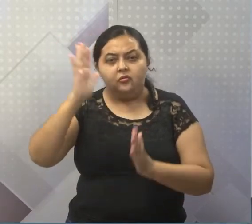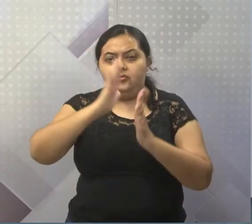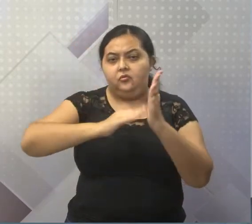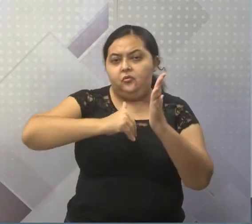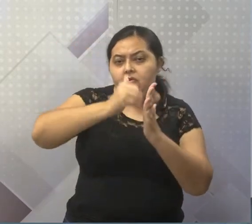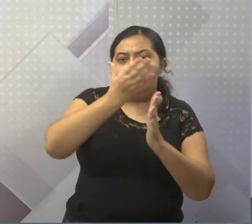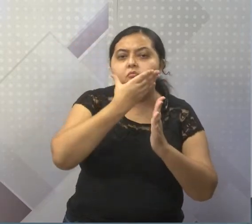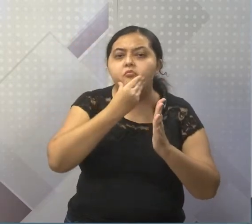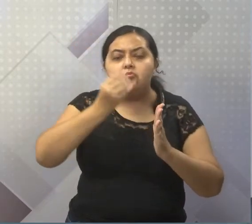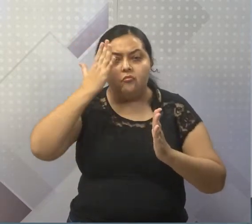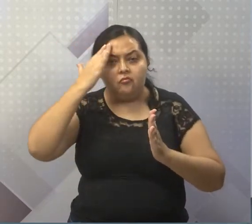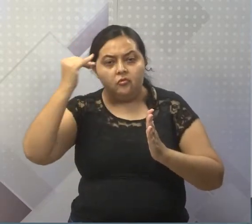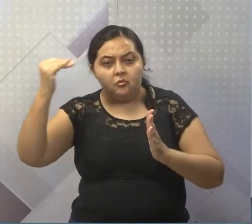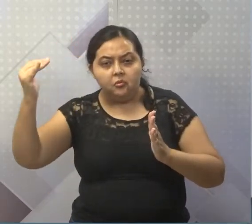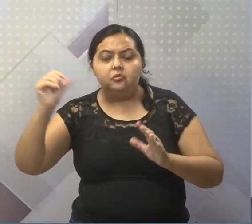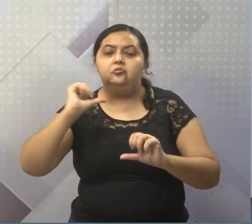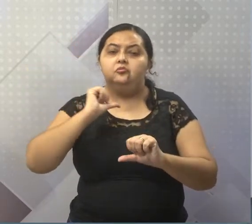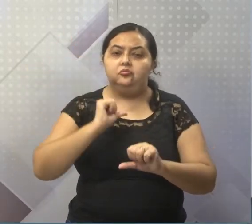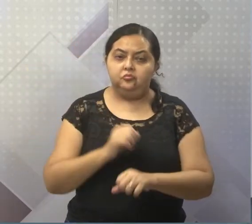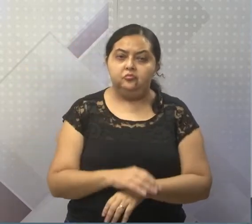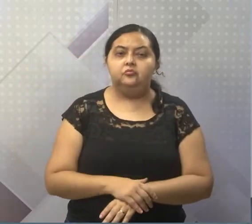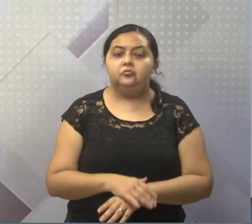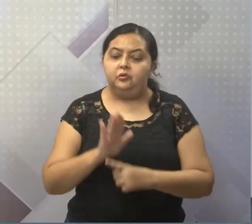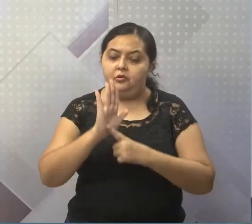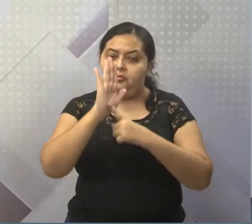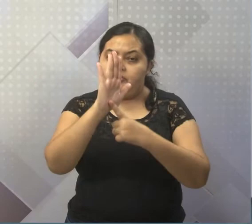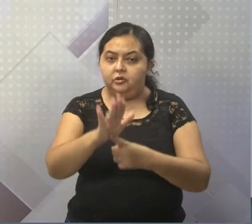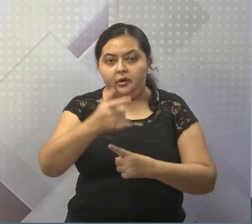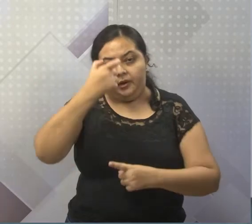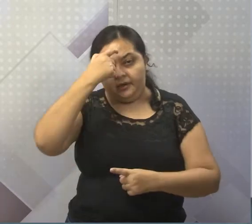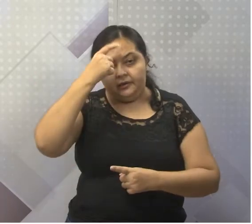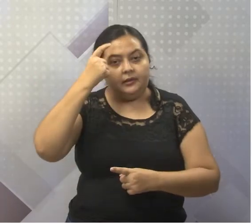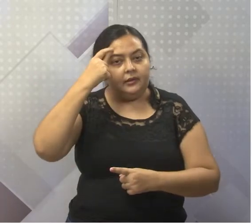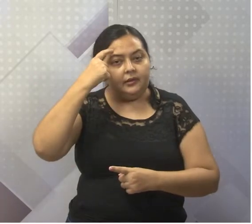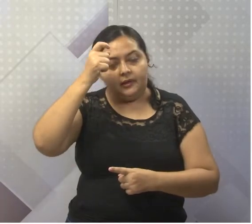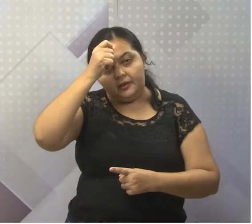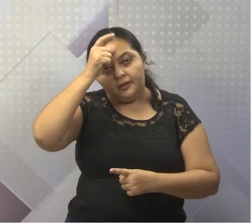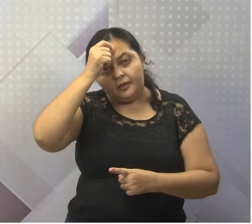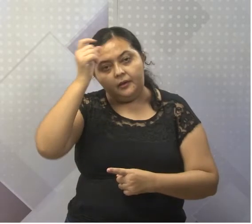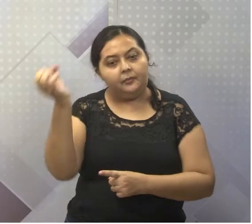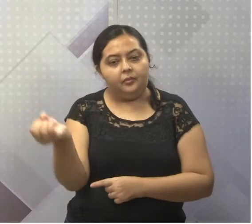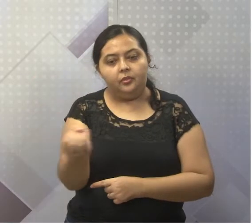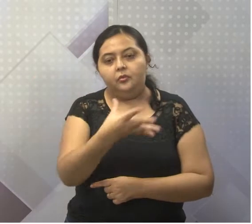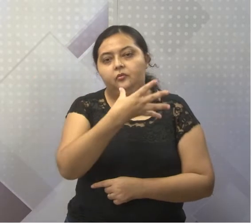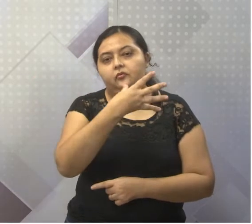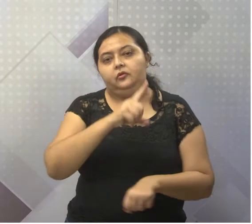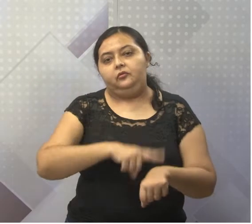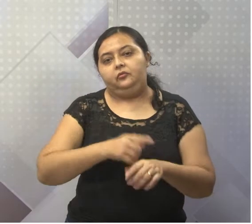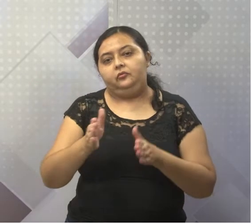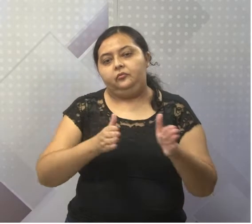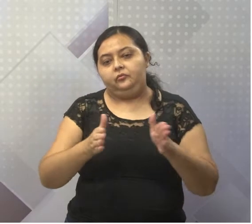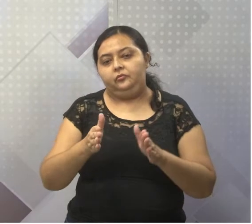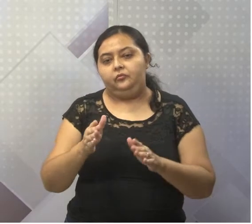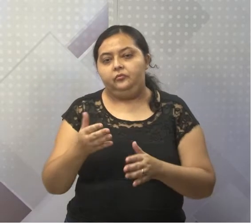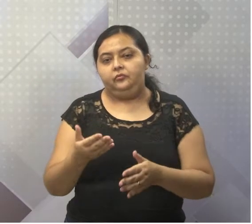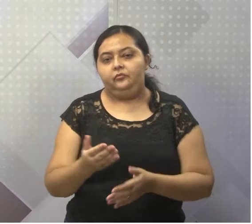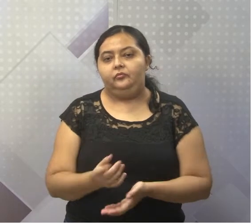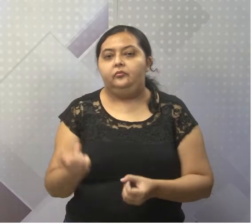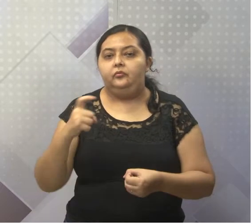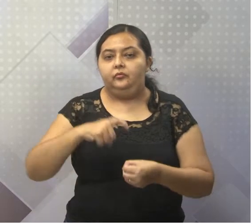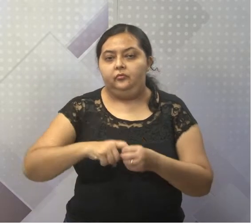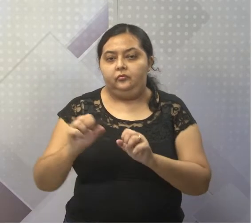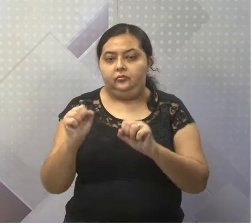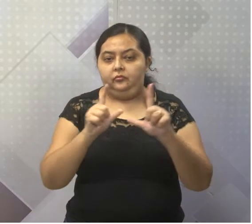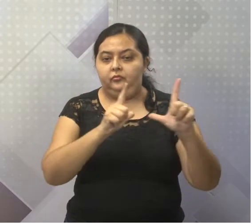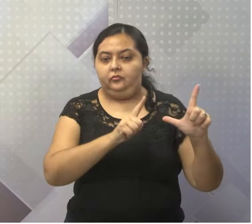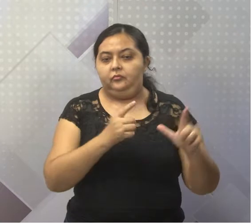Claro que fizeram a diferença mostrando uma nova ideia naquele período a ponta né que para os ali eu